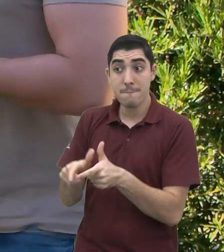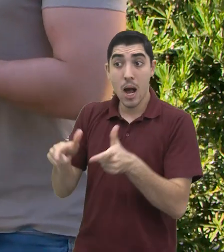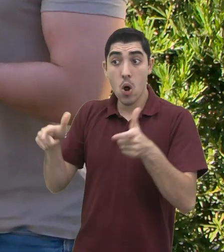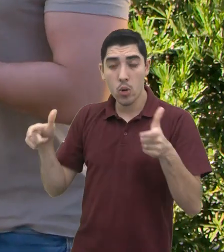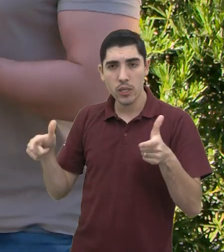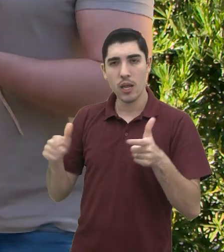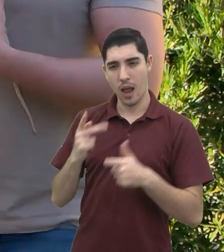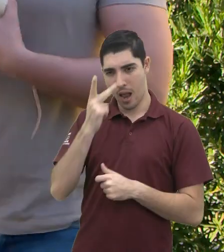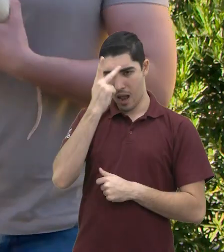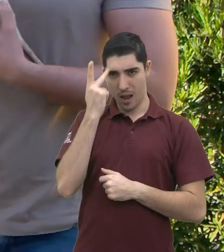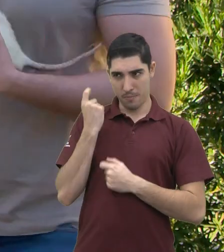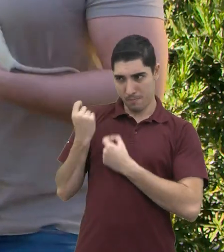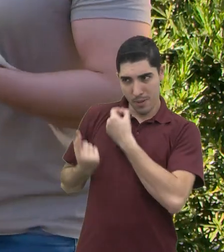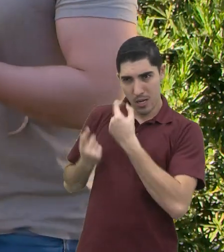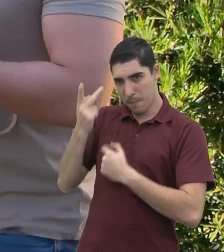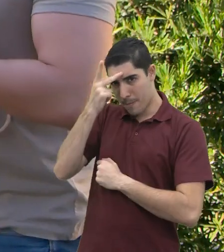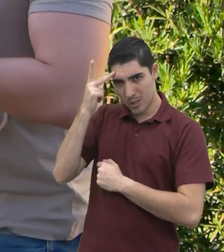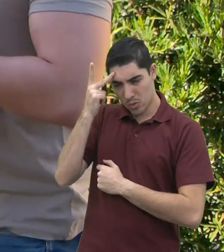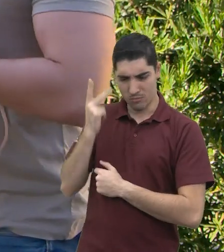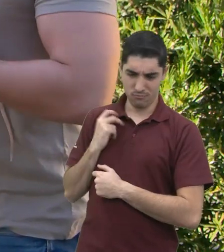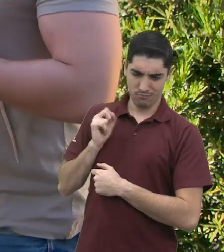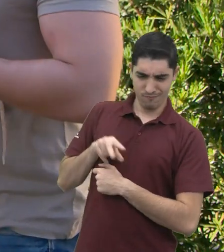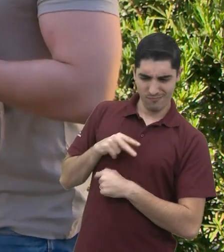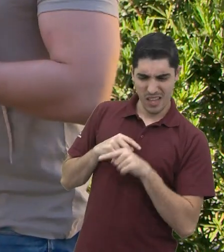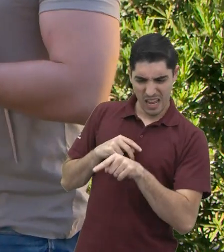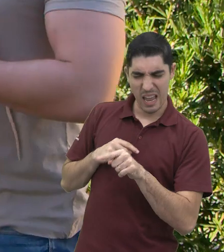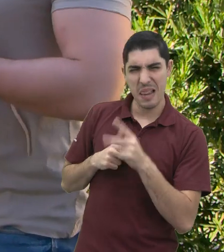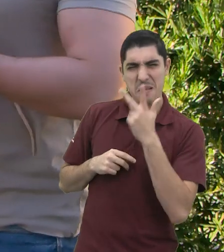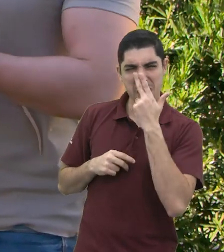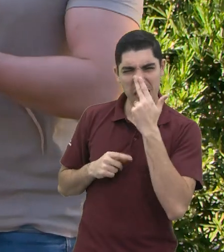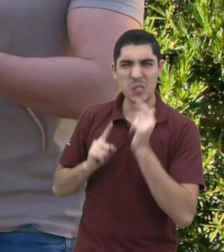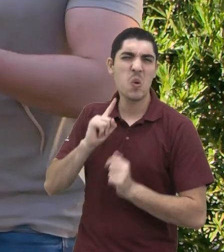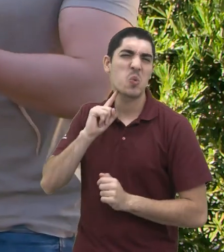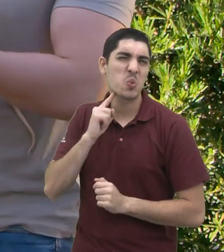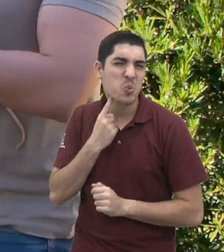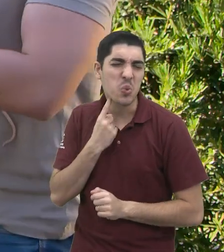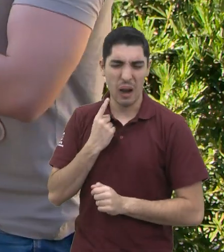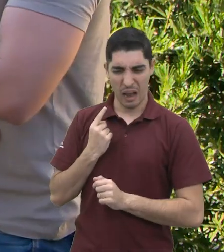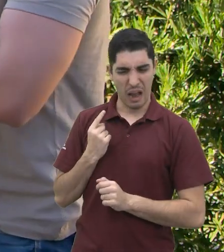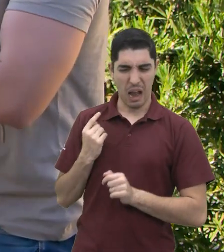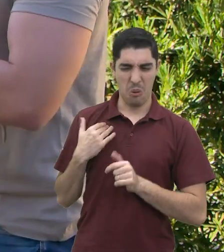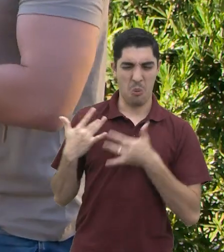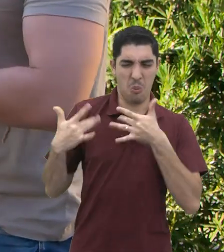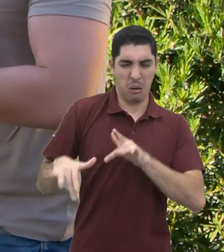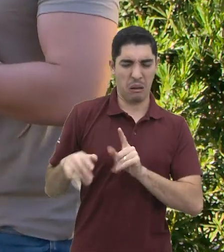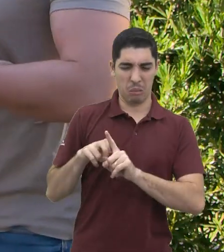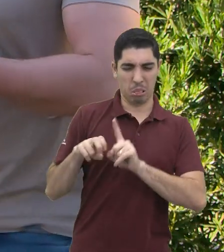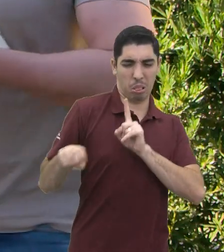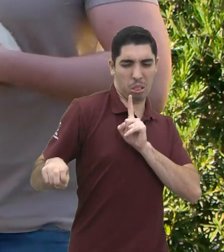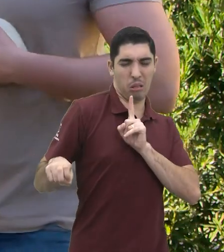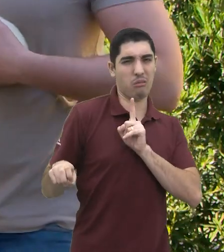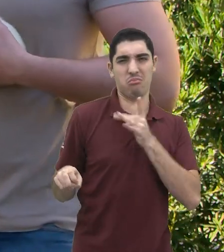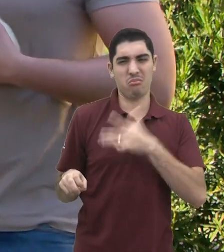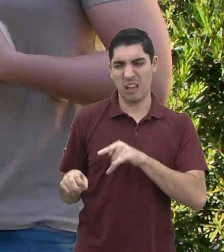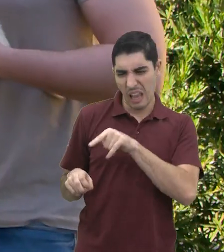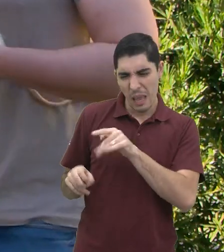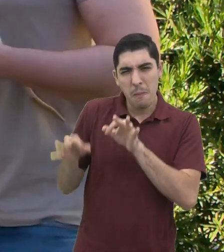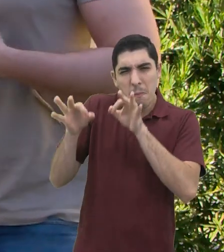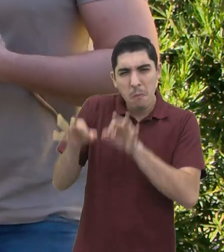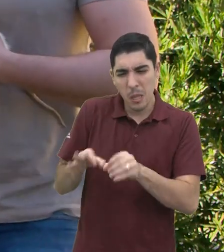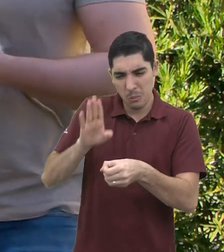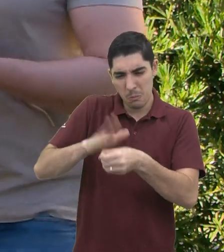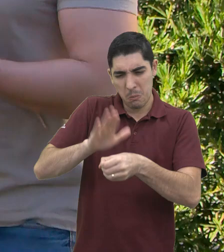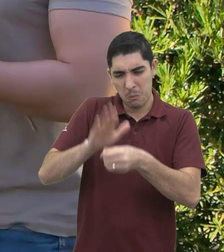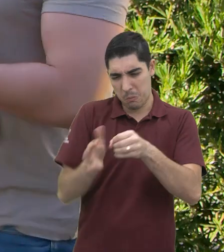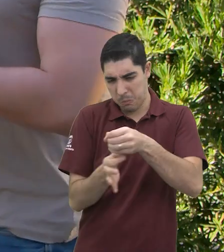gerando em algumas pessoas, não todo mundo, mas em algumas pessoas aquela sensação de um bicho sujo, um bicho que eu não quero por perto, um animal que